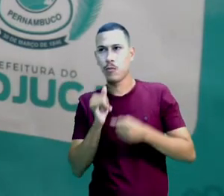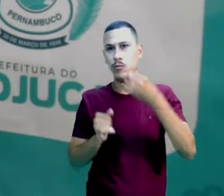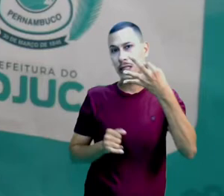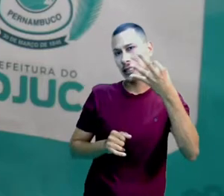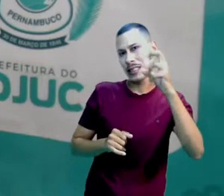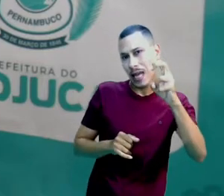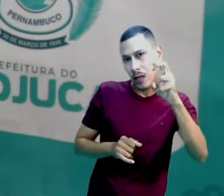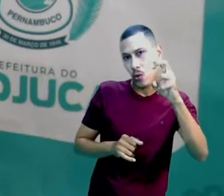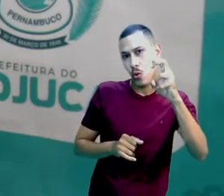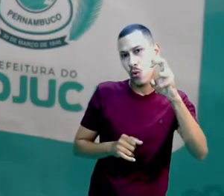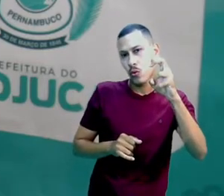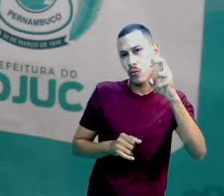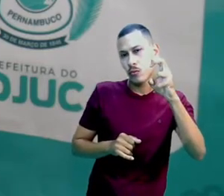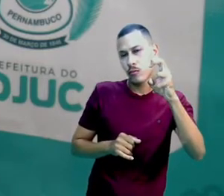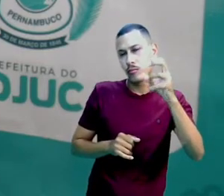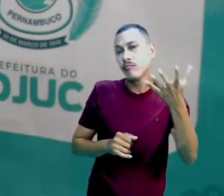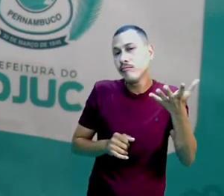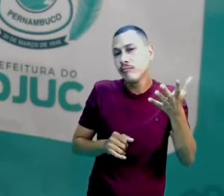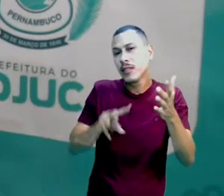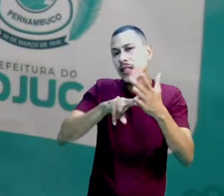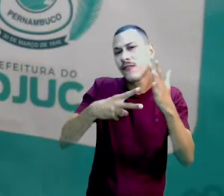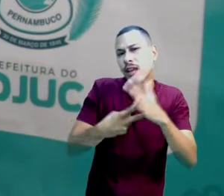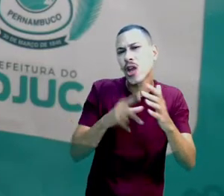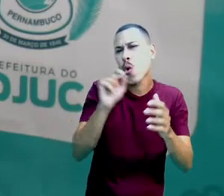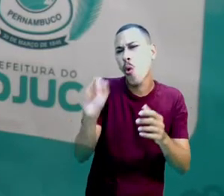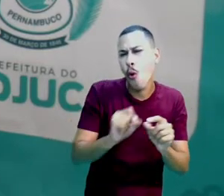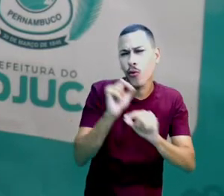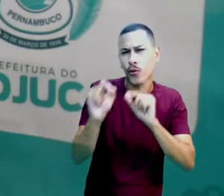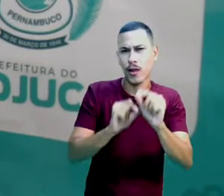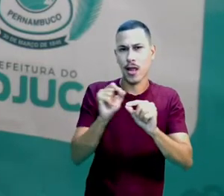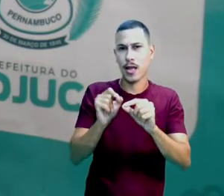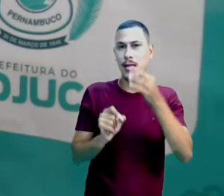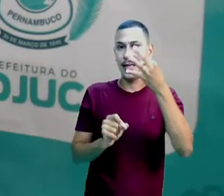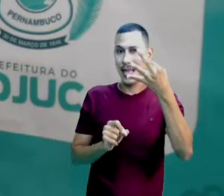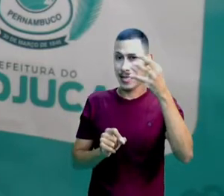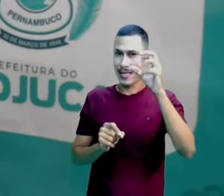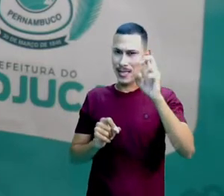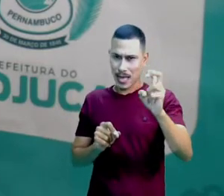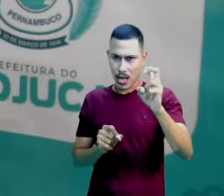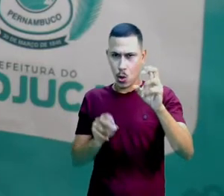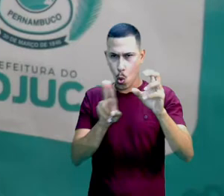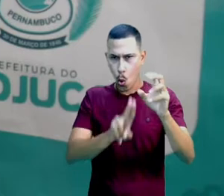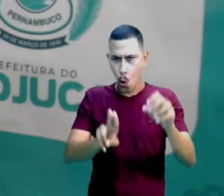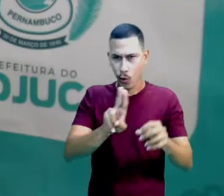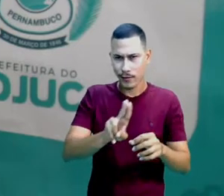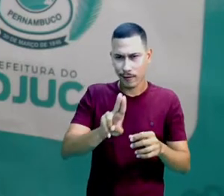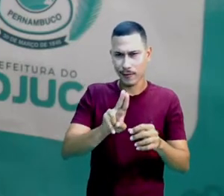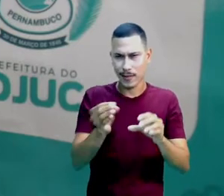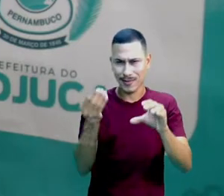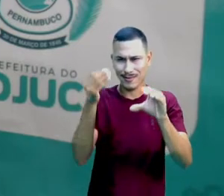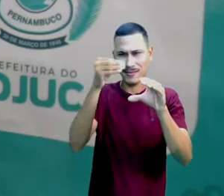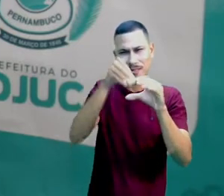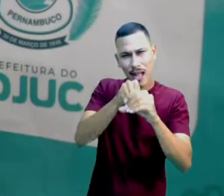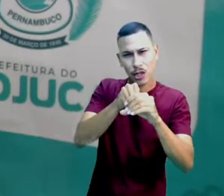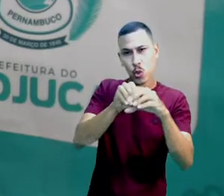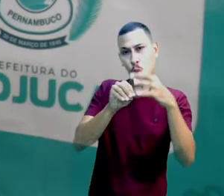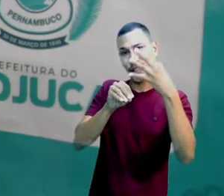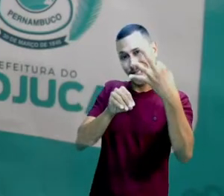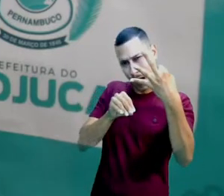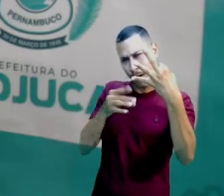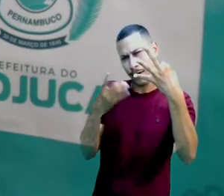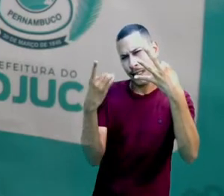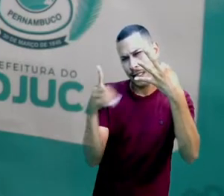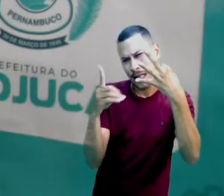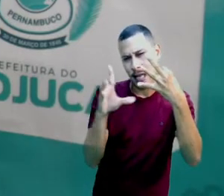tenho 35 unidades. E nessas 35 unidades, dentro dela eu tenho 3